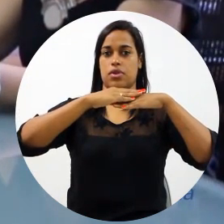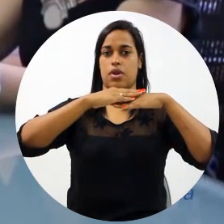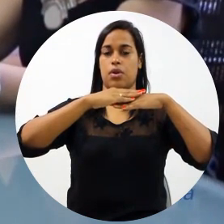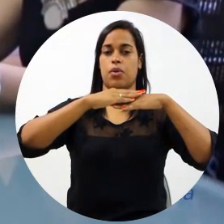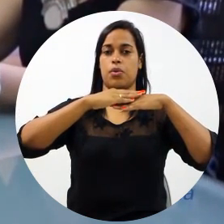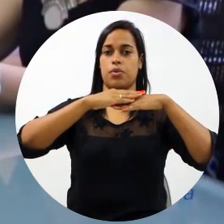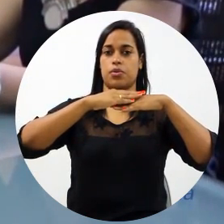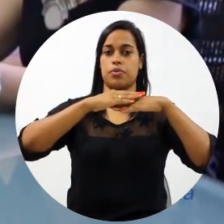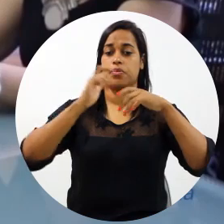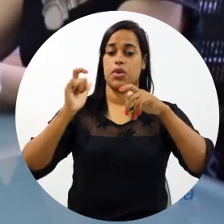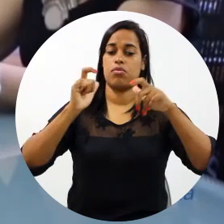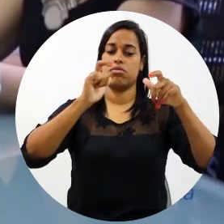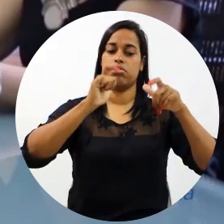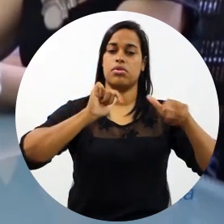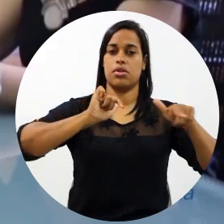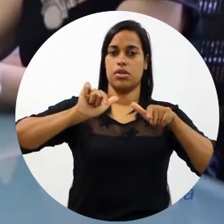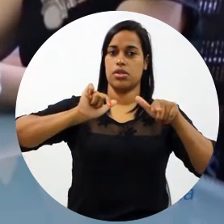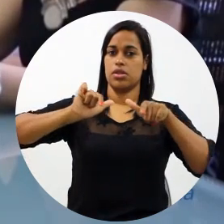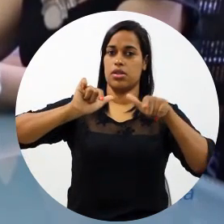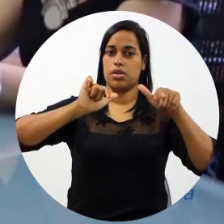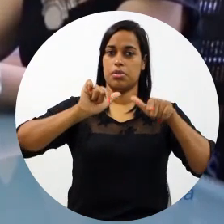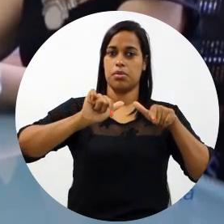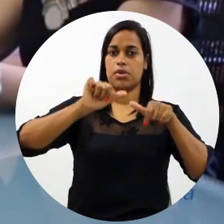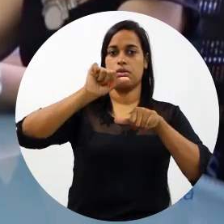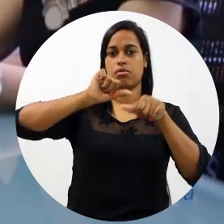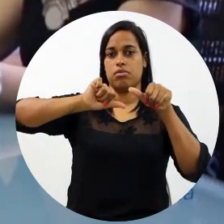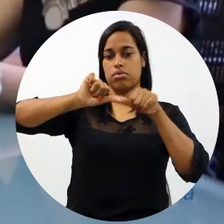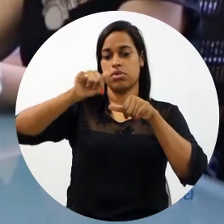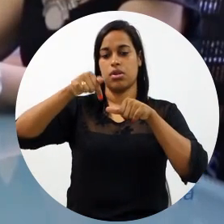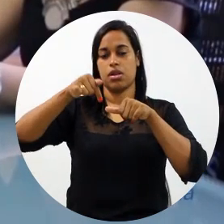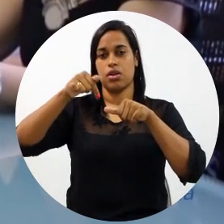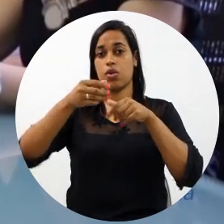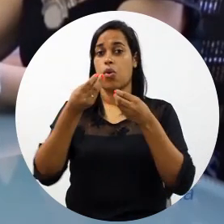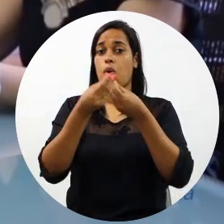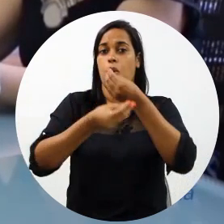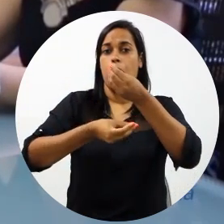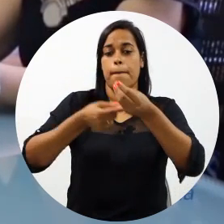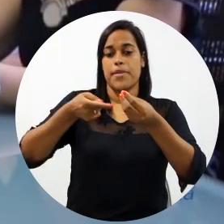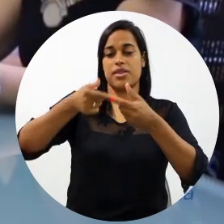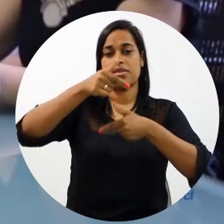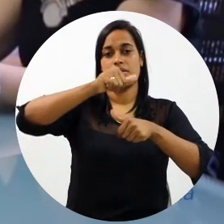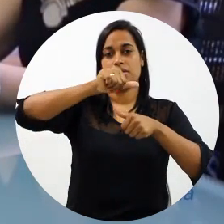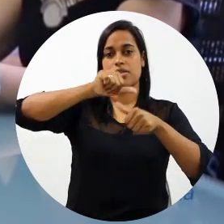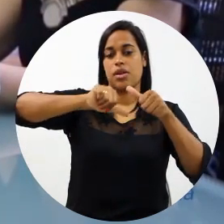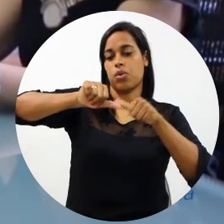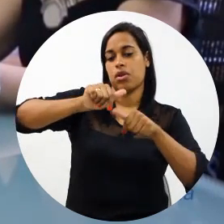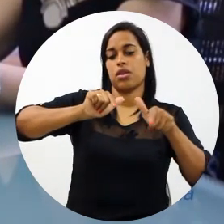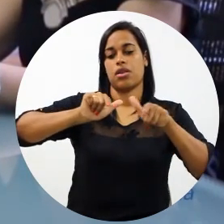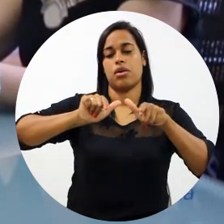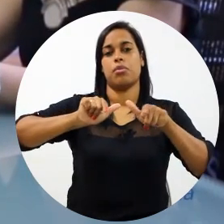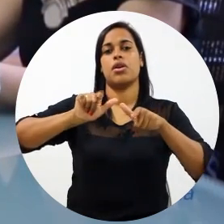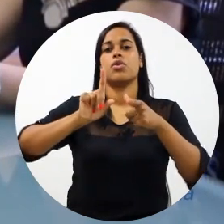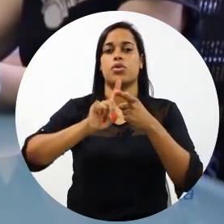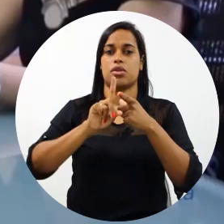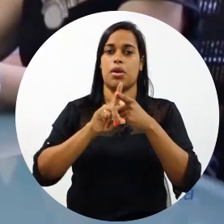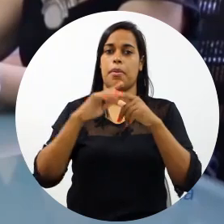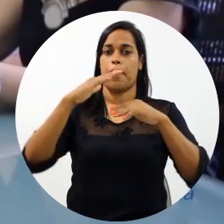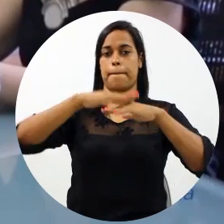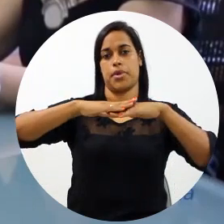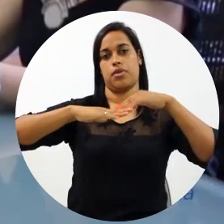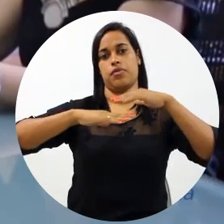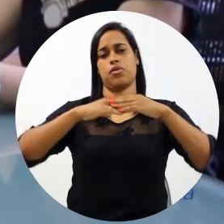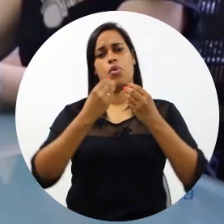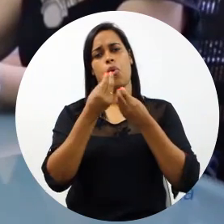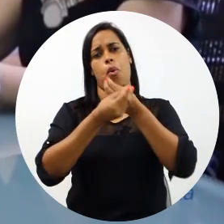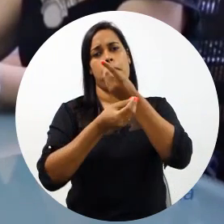movimentos no ambiente de trabalho que altera esse ambiente, como este ambiente também altera esse trabalhador. Como